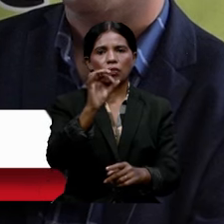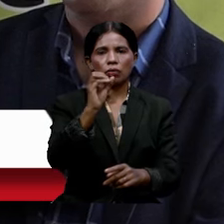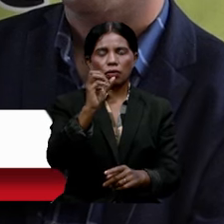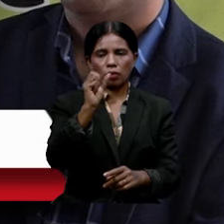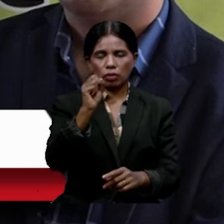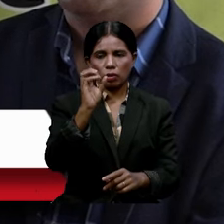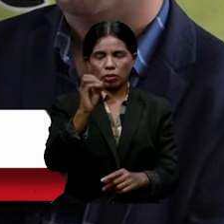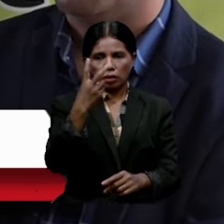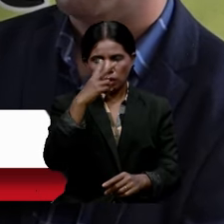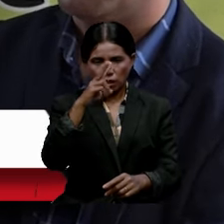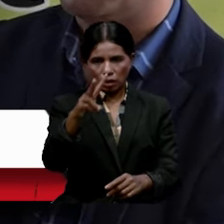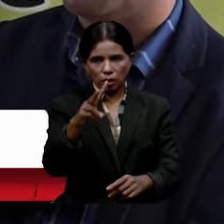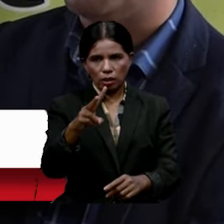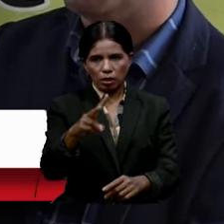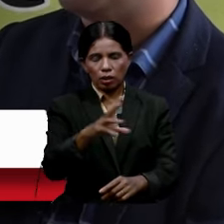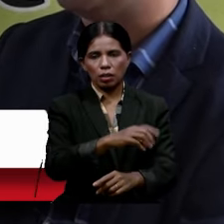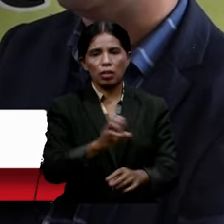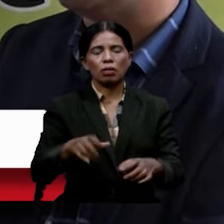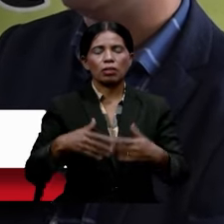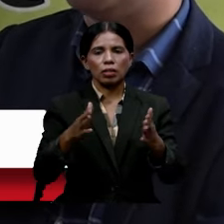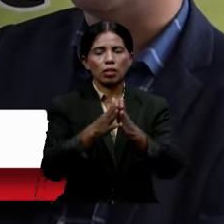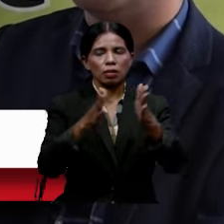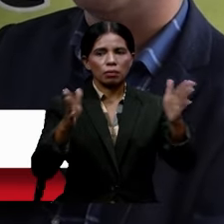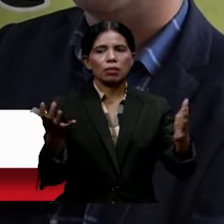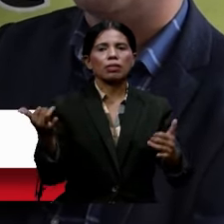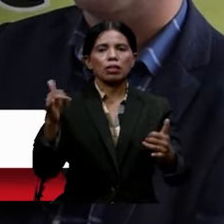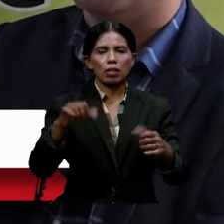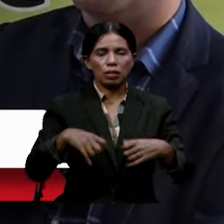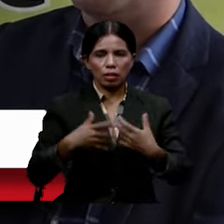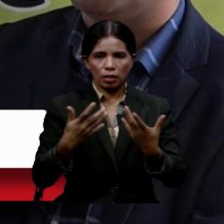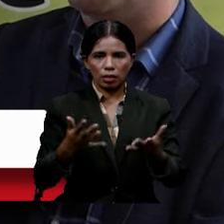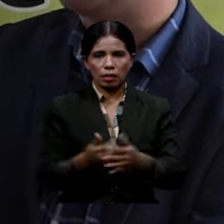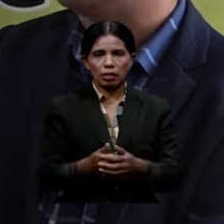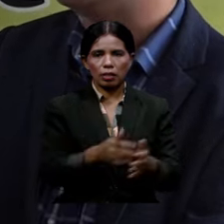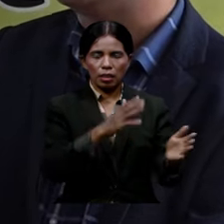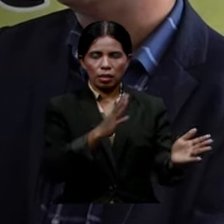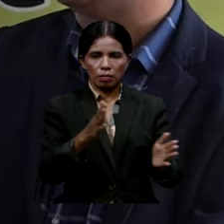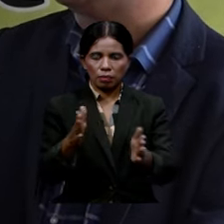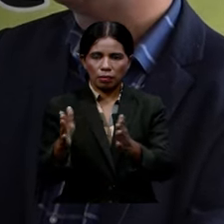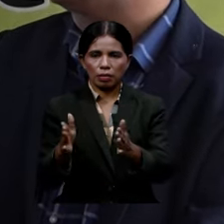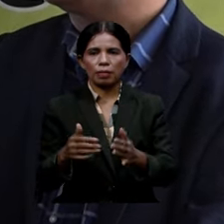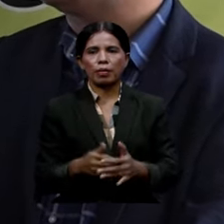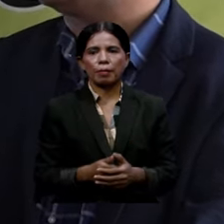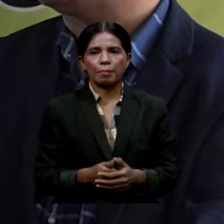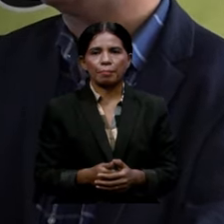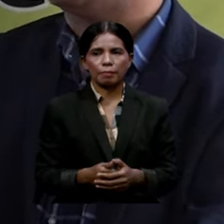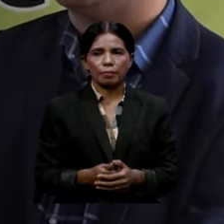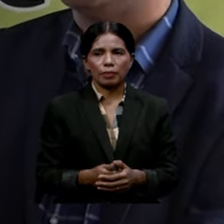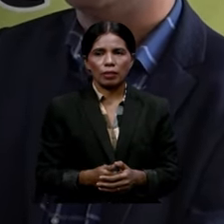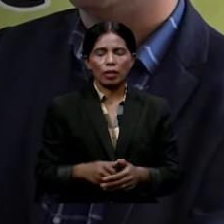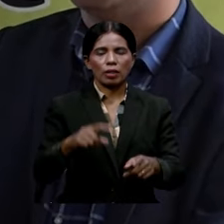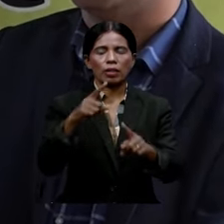ne tem que rei ni medida luang hira ne ia processo e ia